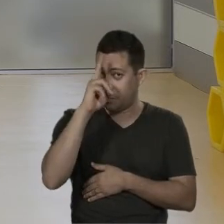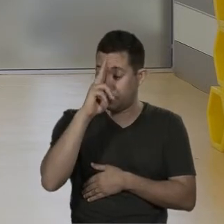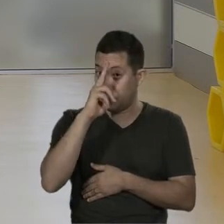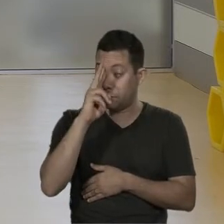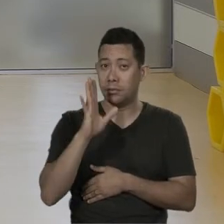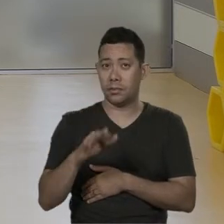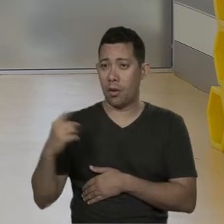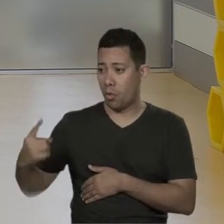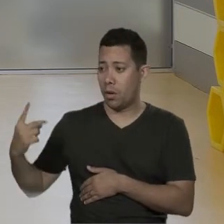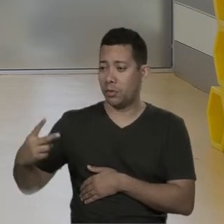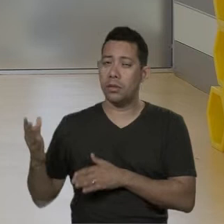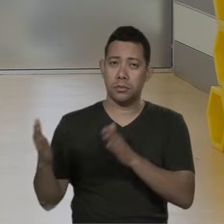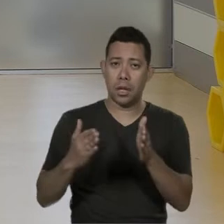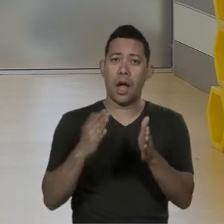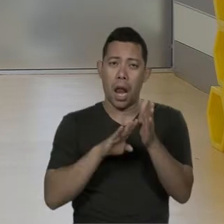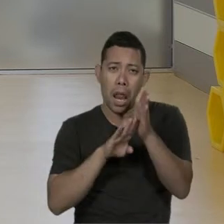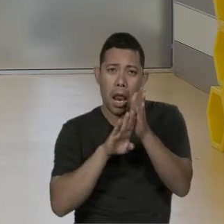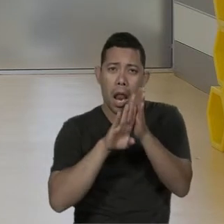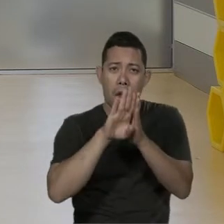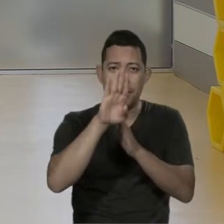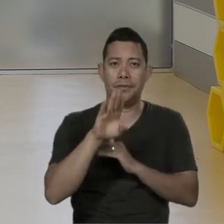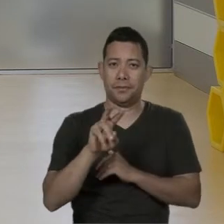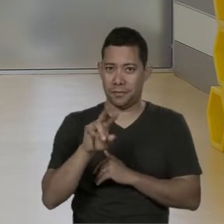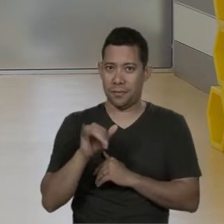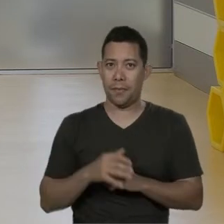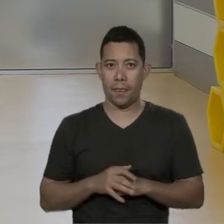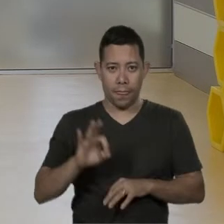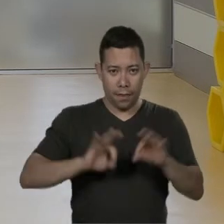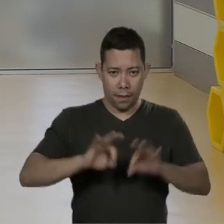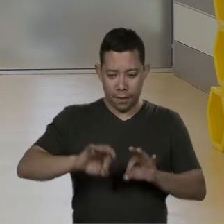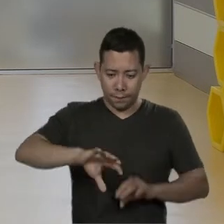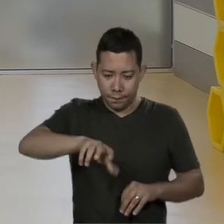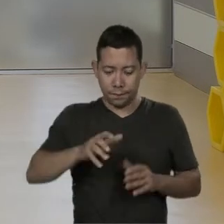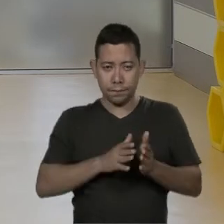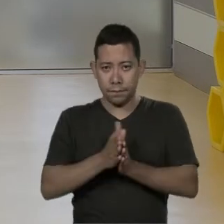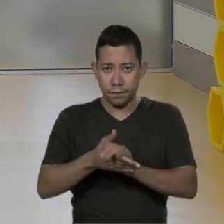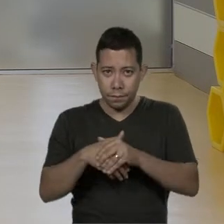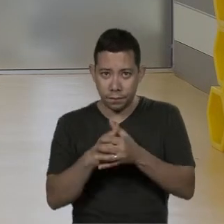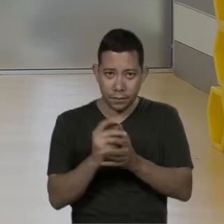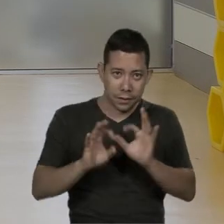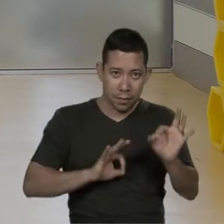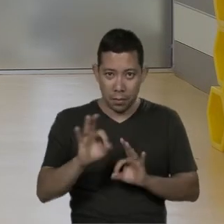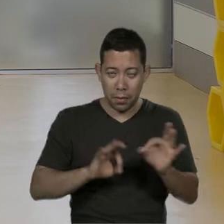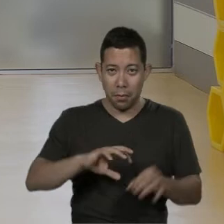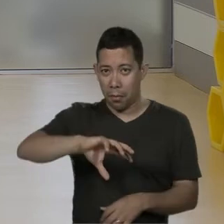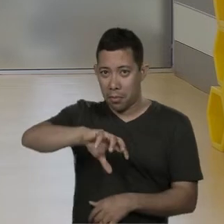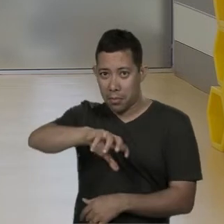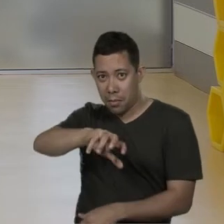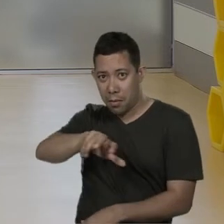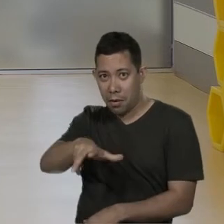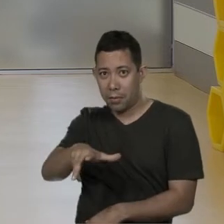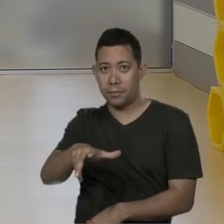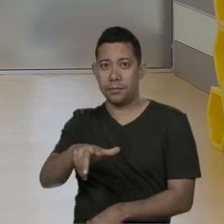é subida na 3. Já vai ajustando a sua carga um pouquinho mais. Não